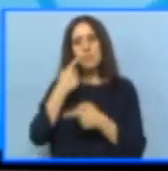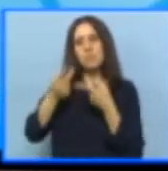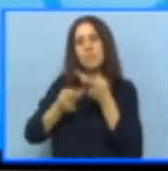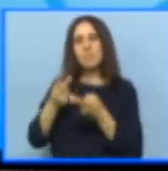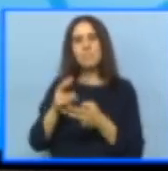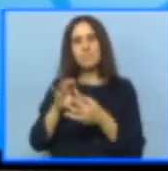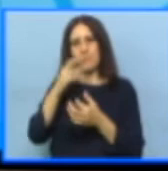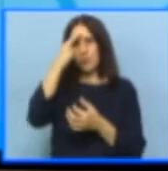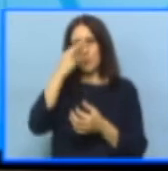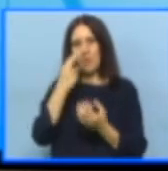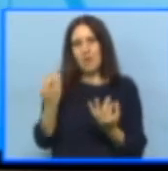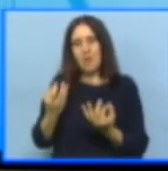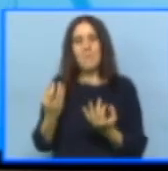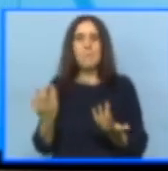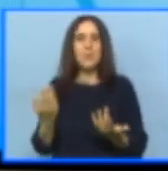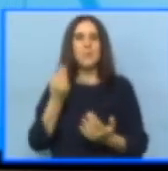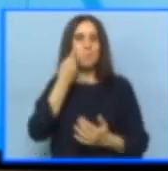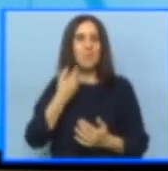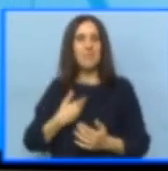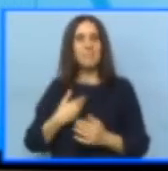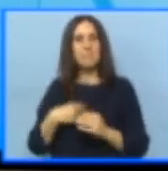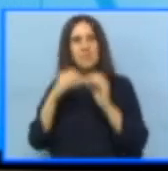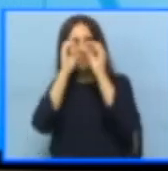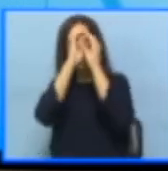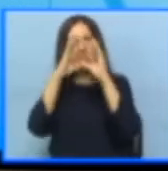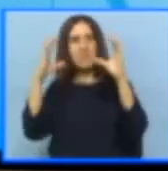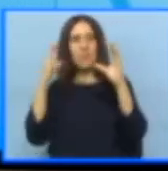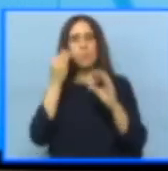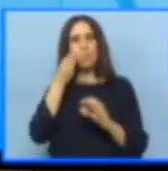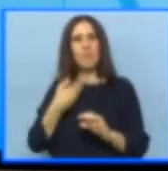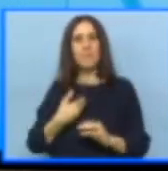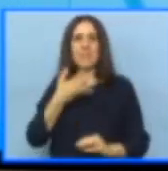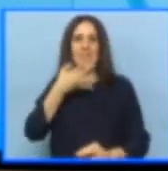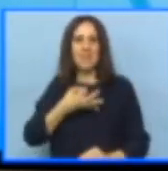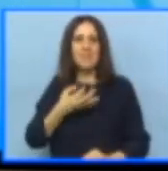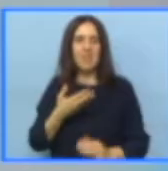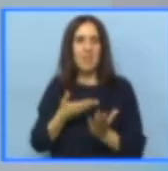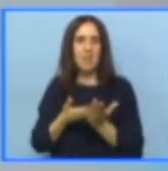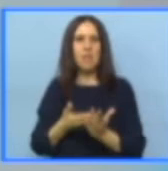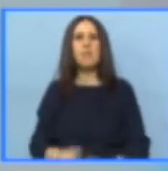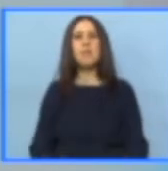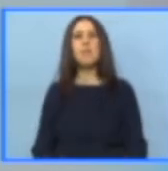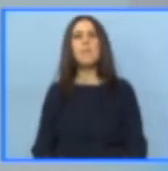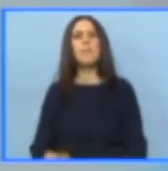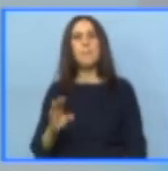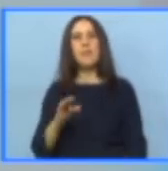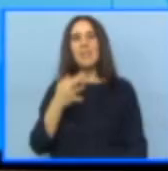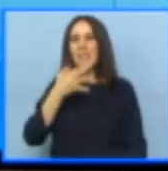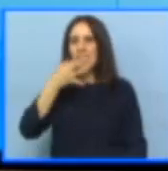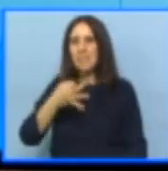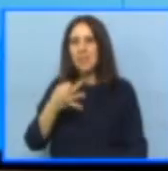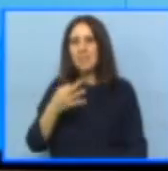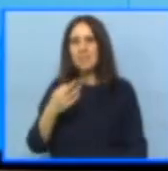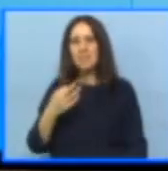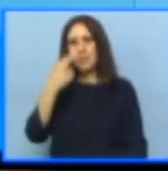vista histórico também. Agora, é evidente com uma visão, se nós quisermos, de crente. E, portanto, isso aqui está... que ajuda a essa dimensão crente, a investigação